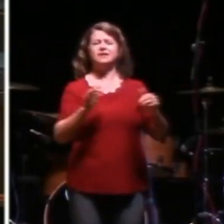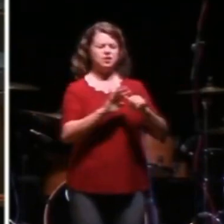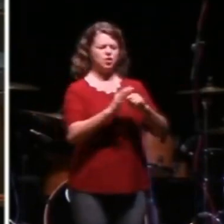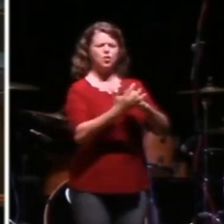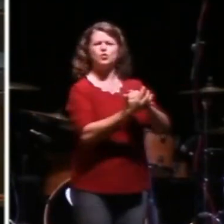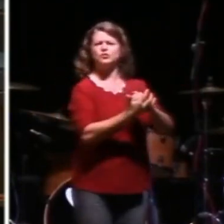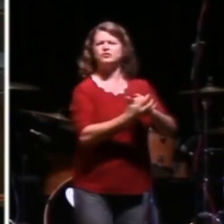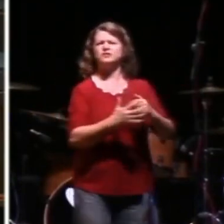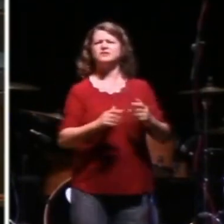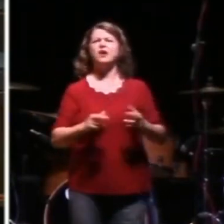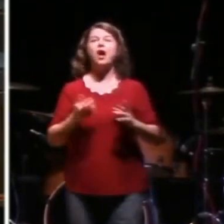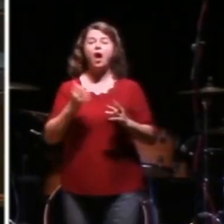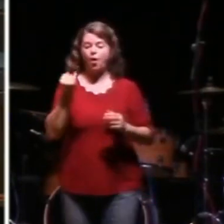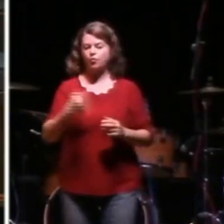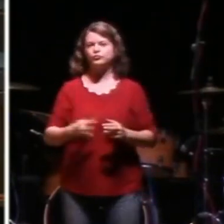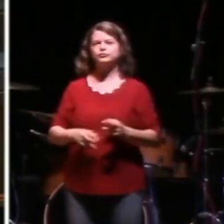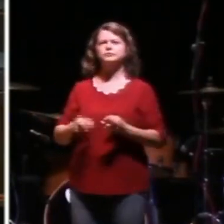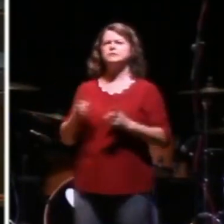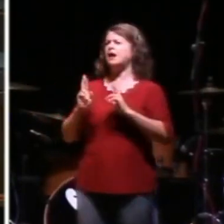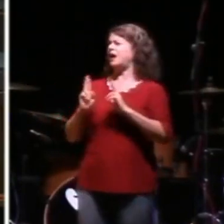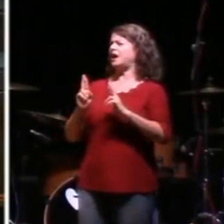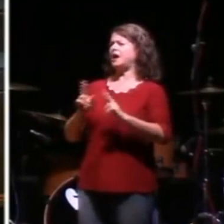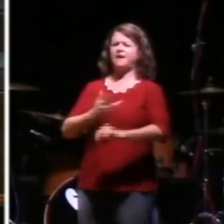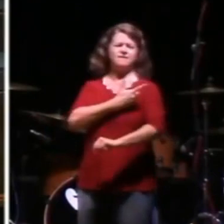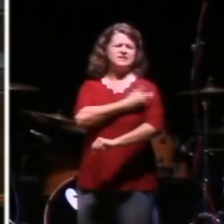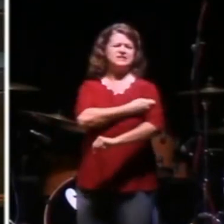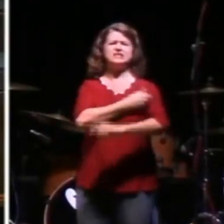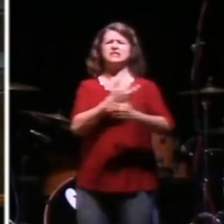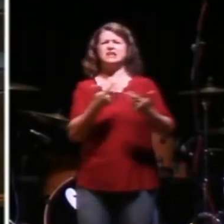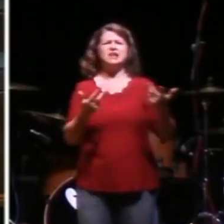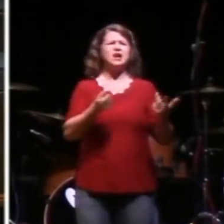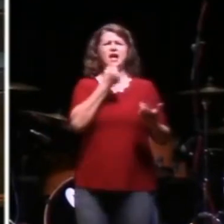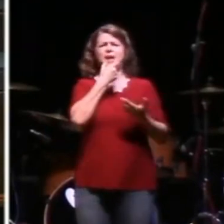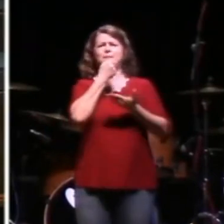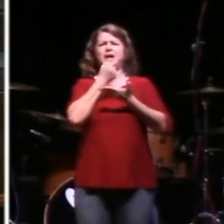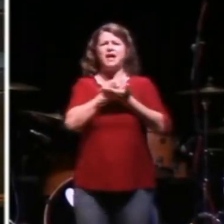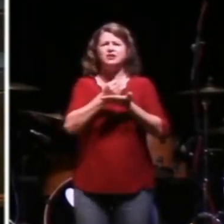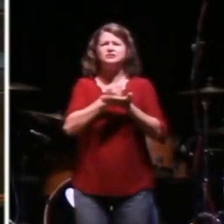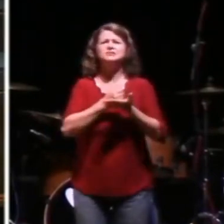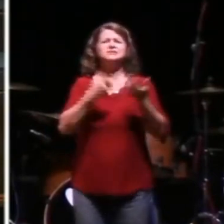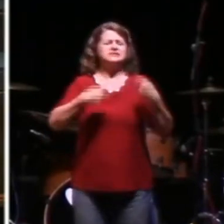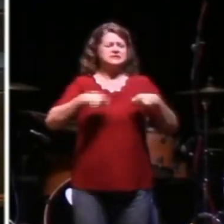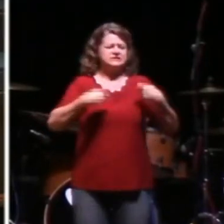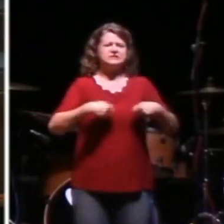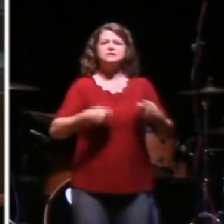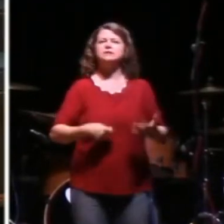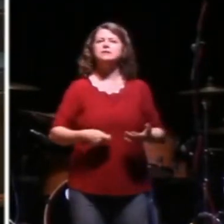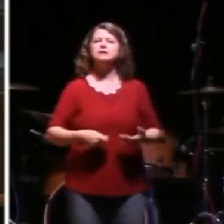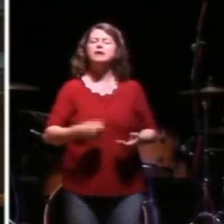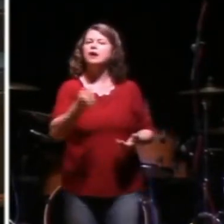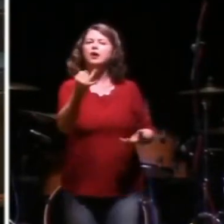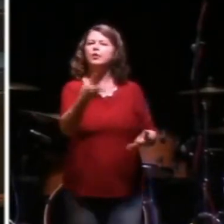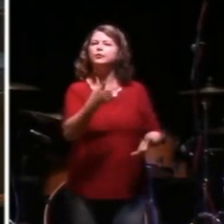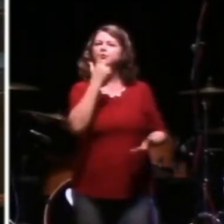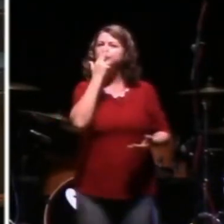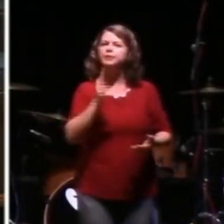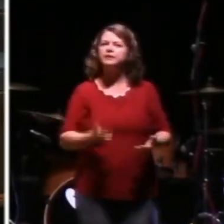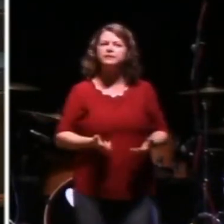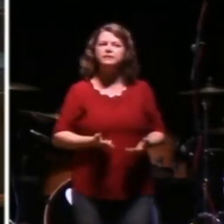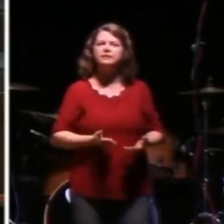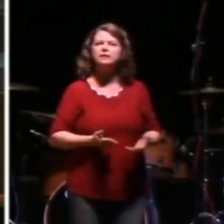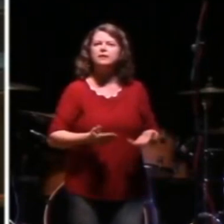torcer o remédio a gente beijinho torcendo para que o remédio não der certo eu acho que o interessante tem gente que torce pelo vírus